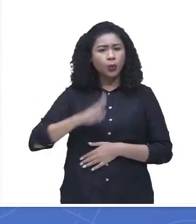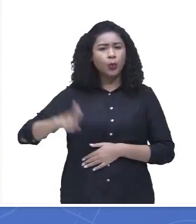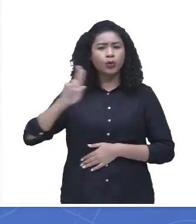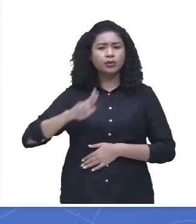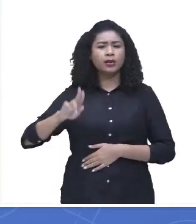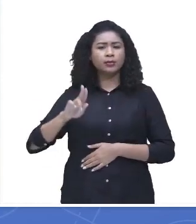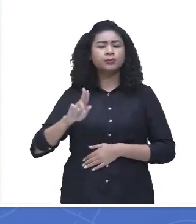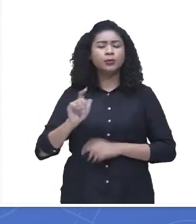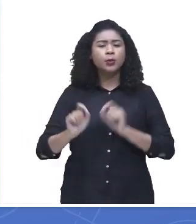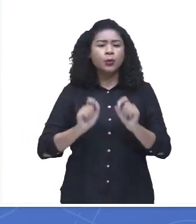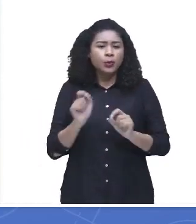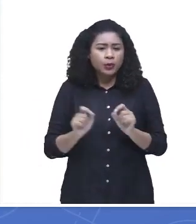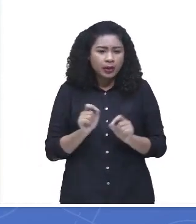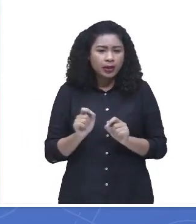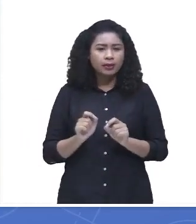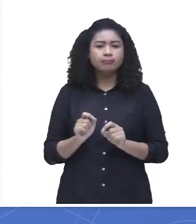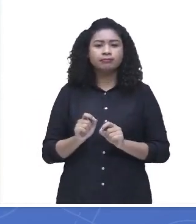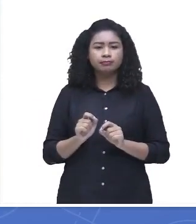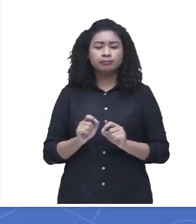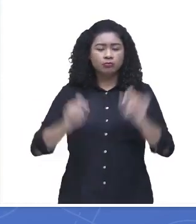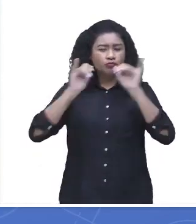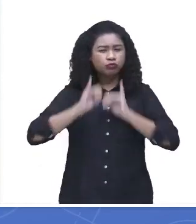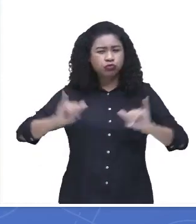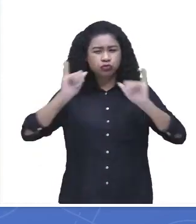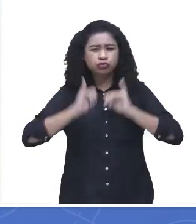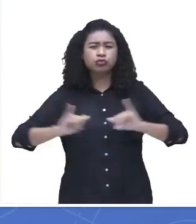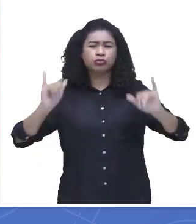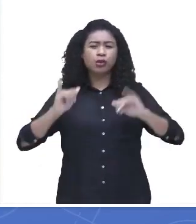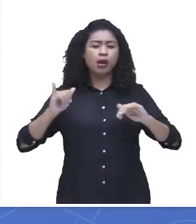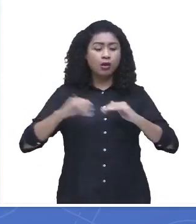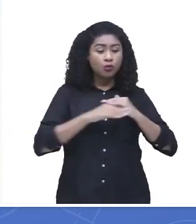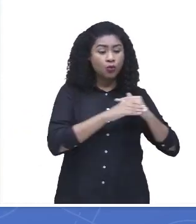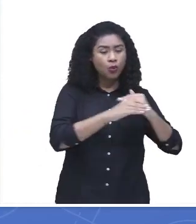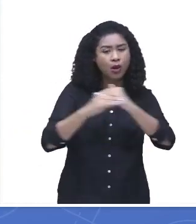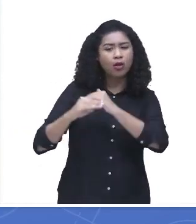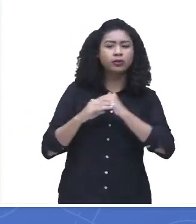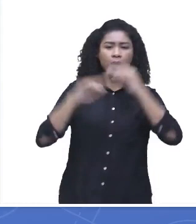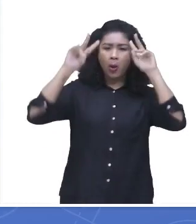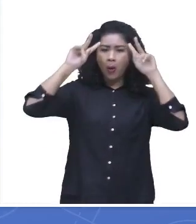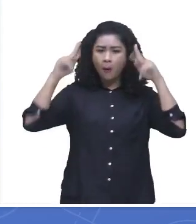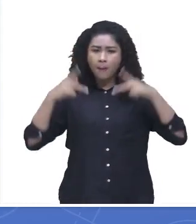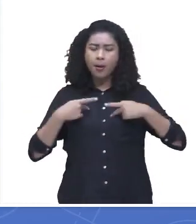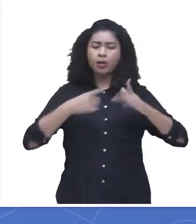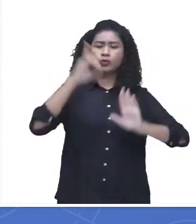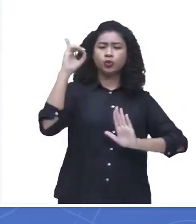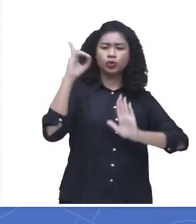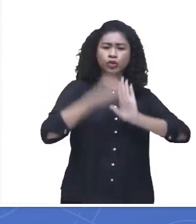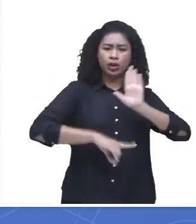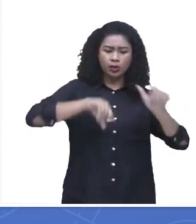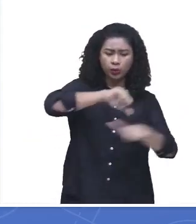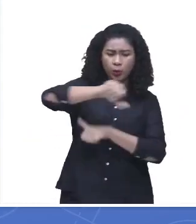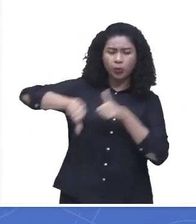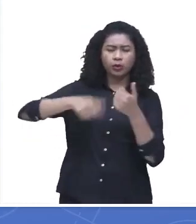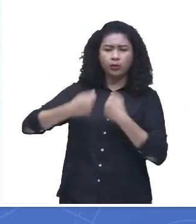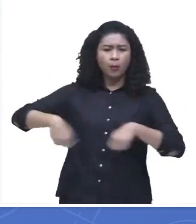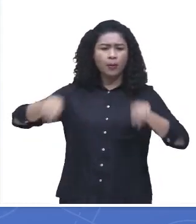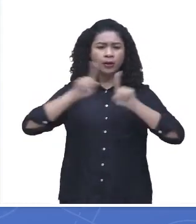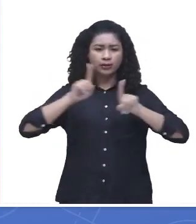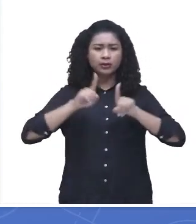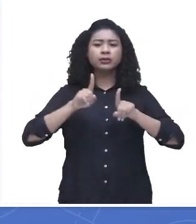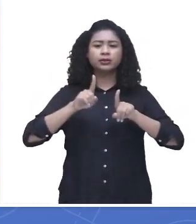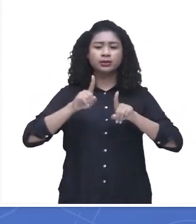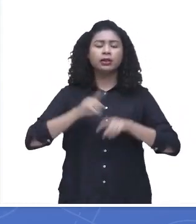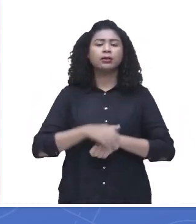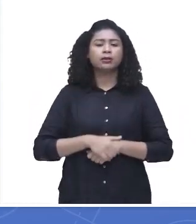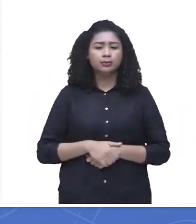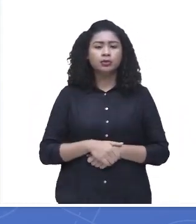subversivas para a época, afirmaram a igualdade dos homens e apregoaram como seus direitos inalienáveis o direito à vida, à